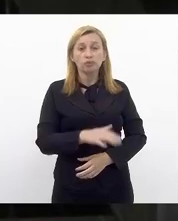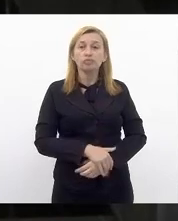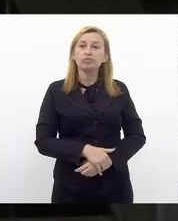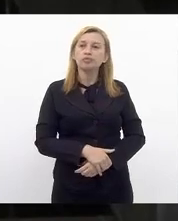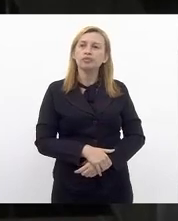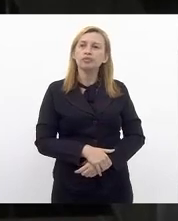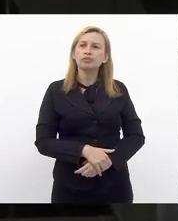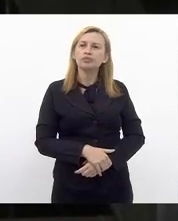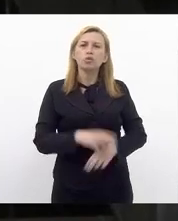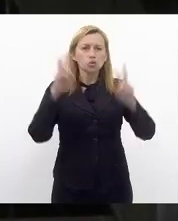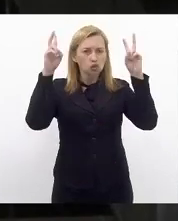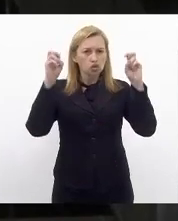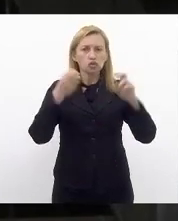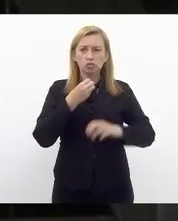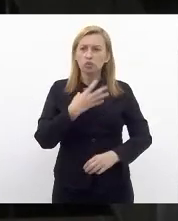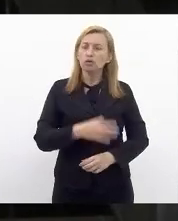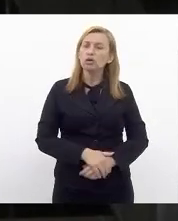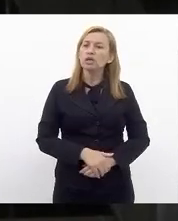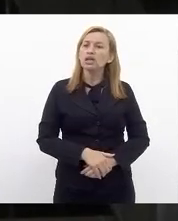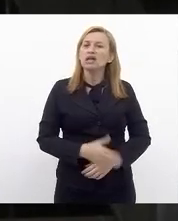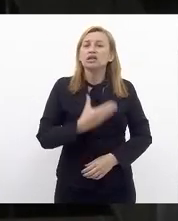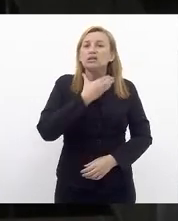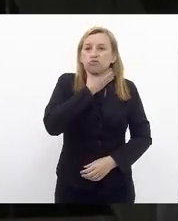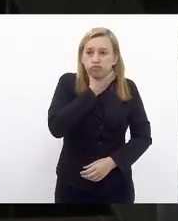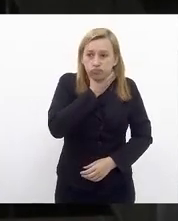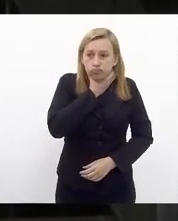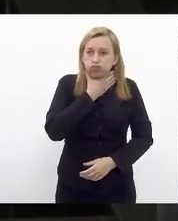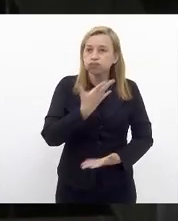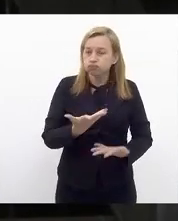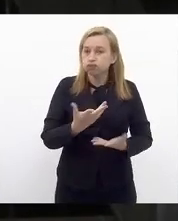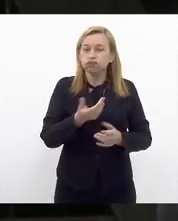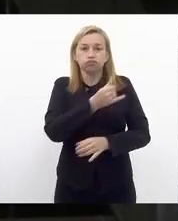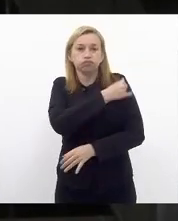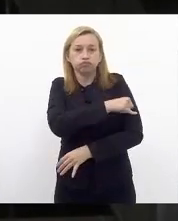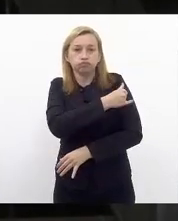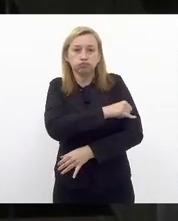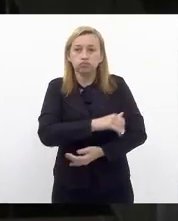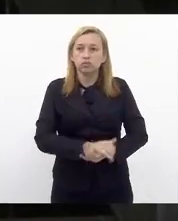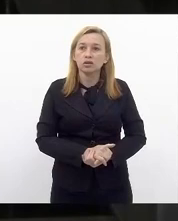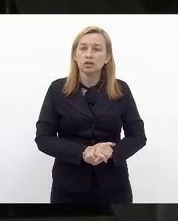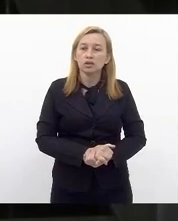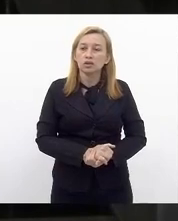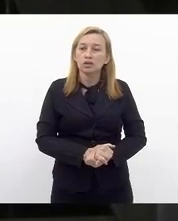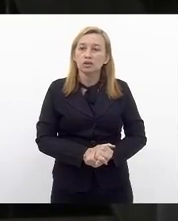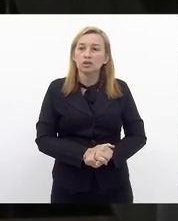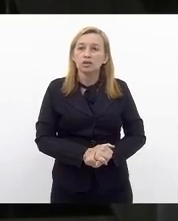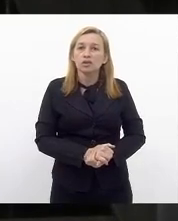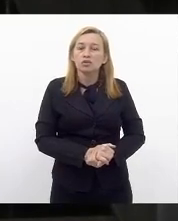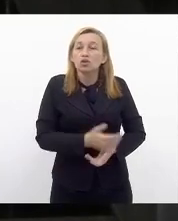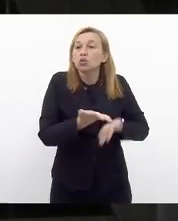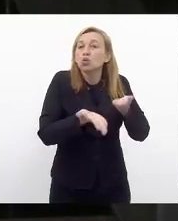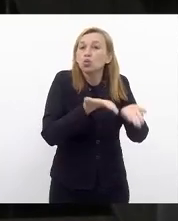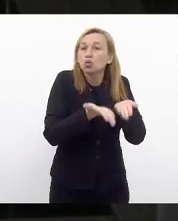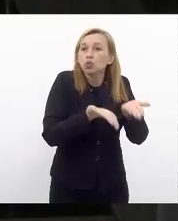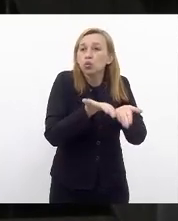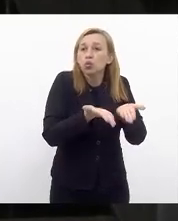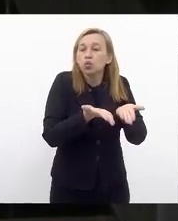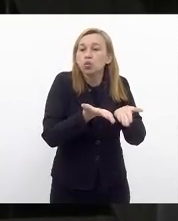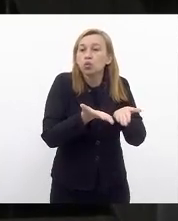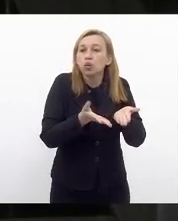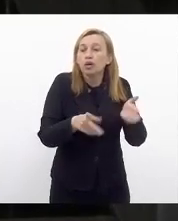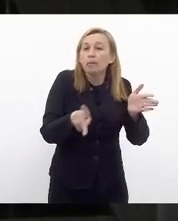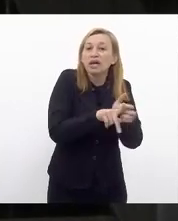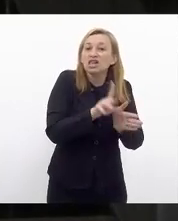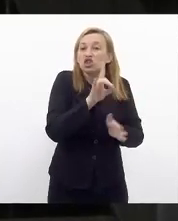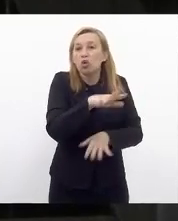que é como se a crise no Rio de Janeiro fosse tratada com uma crise do